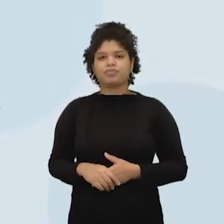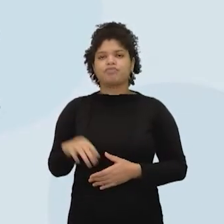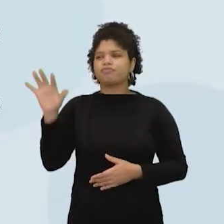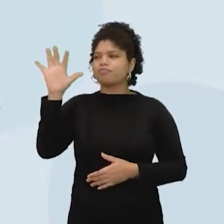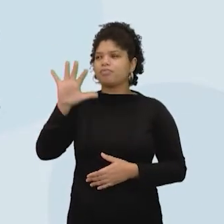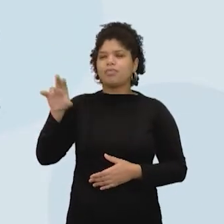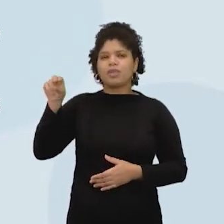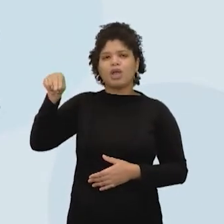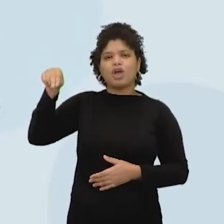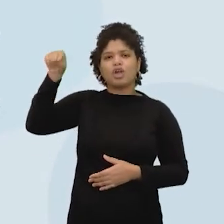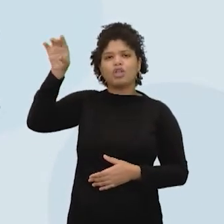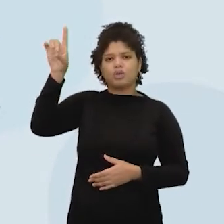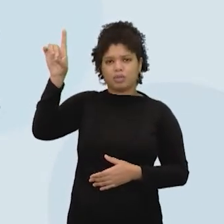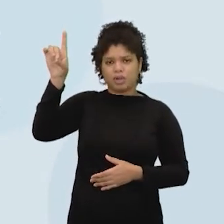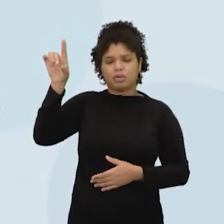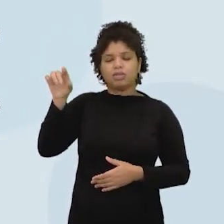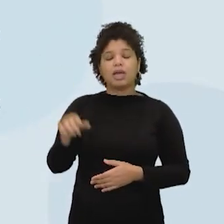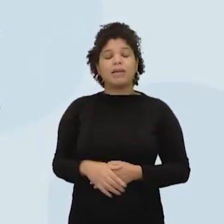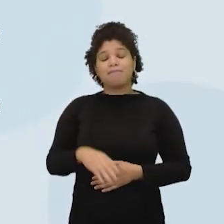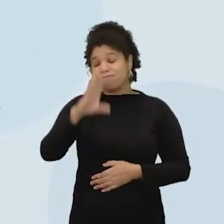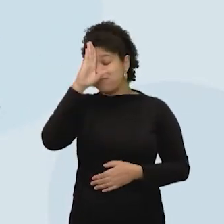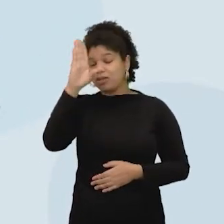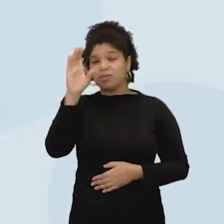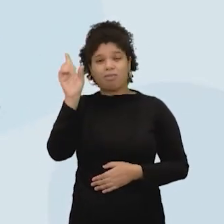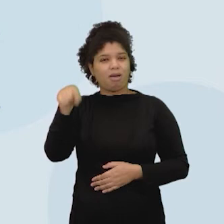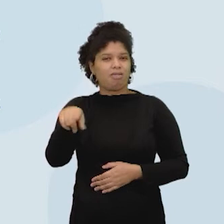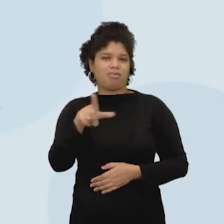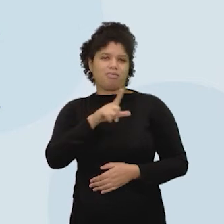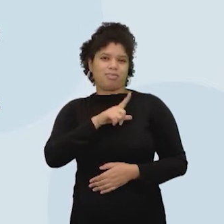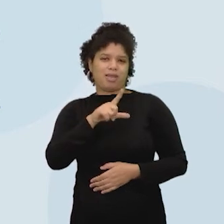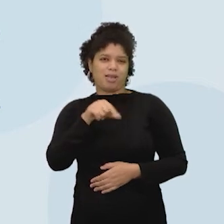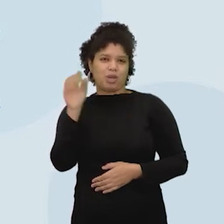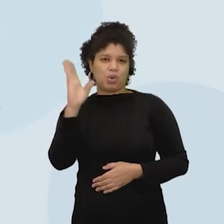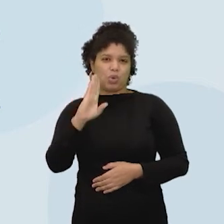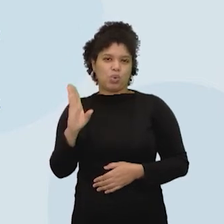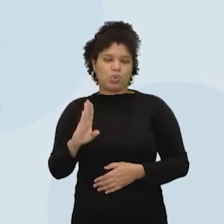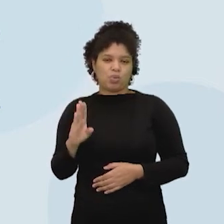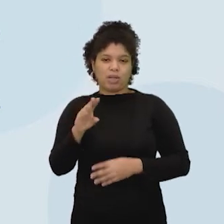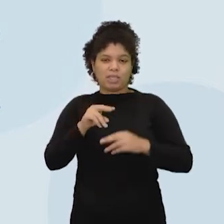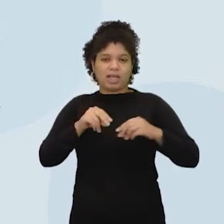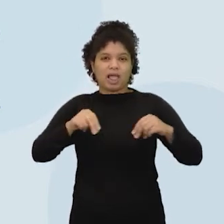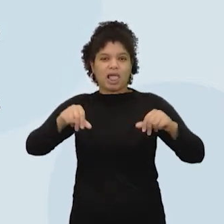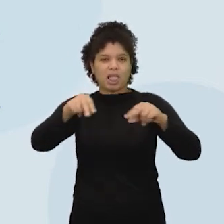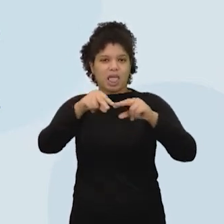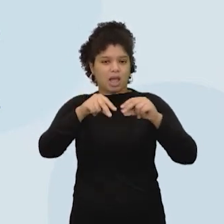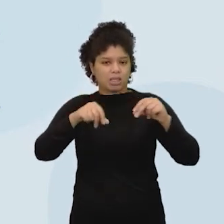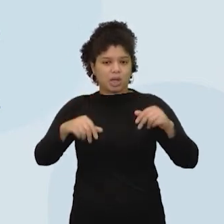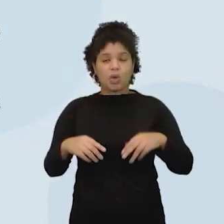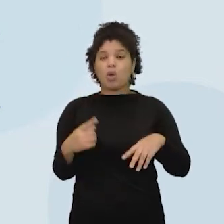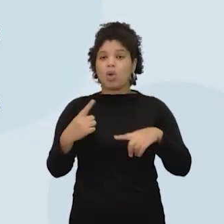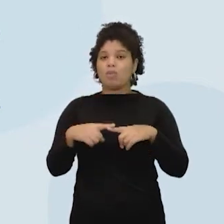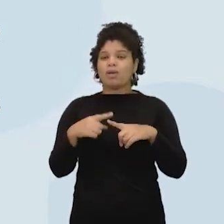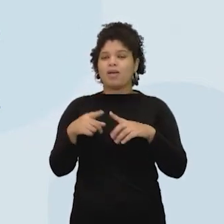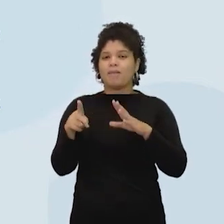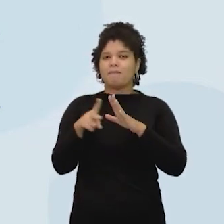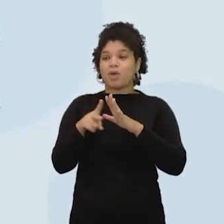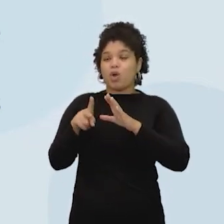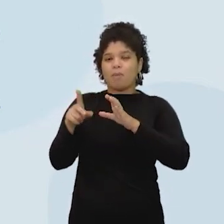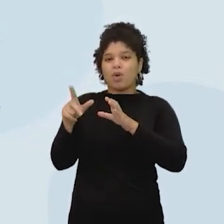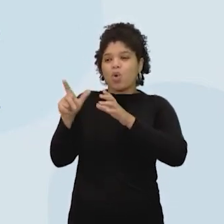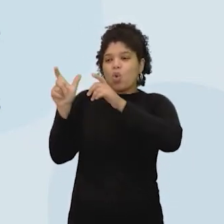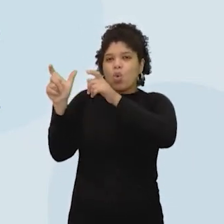maior produtora de sal do Brasil. Por quê? Por causa da posição geográfica